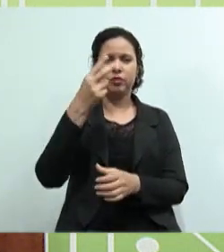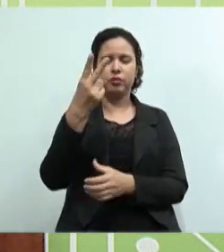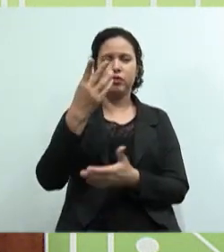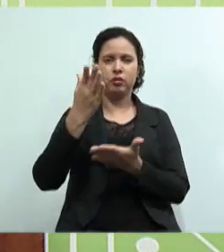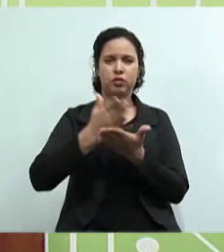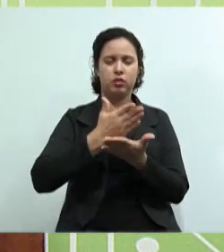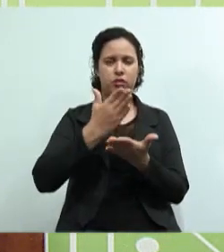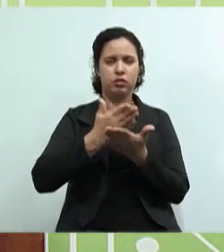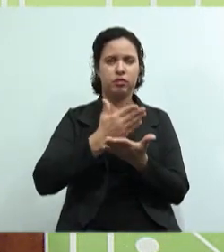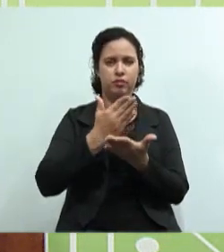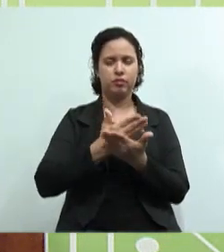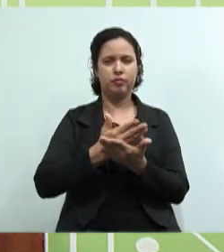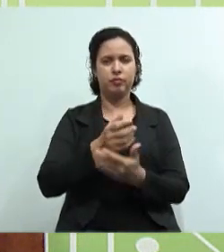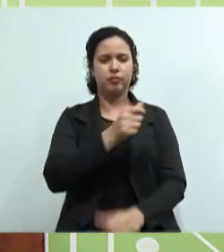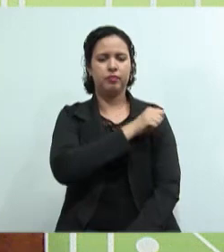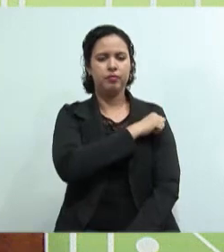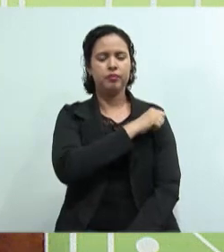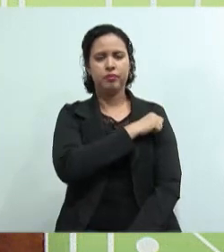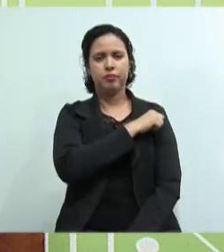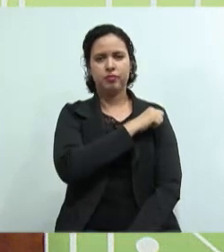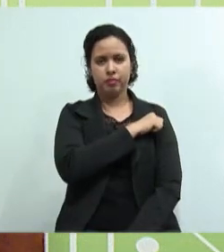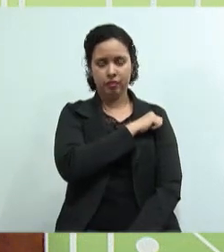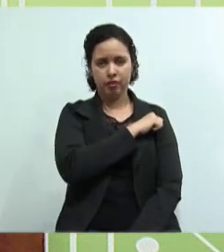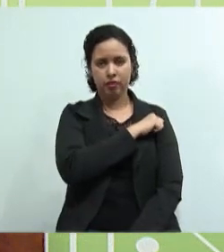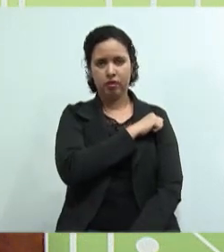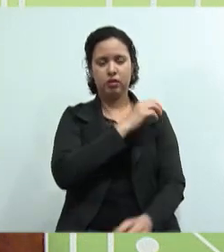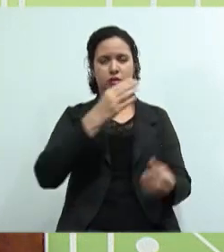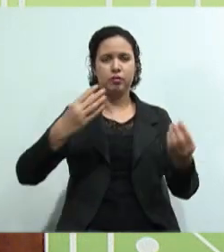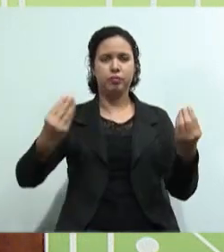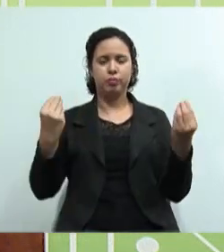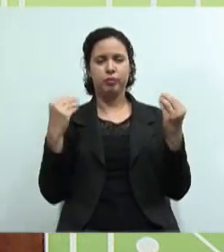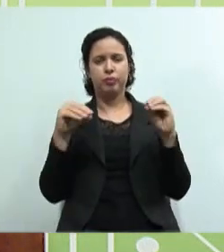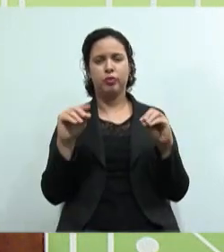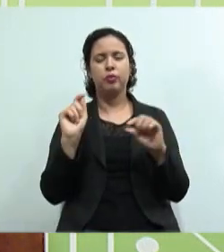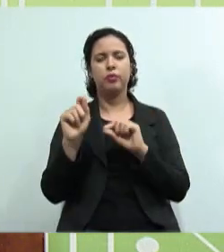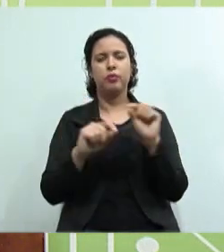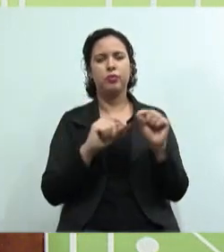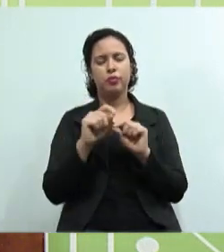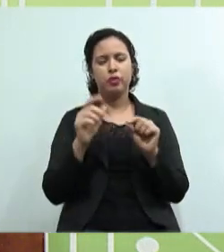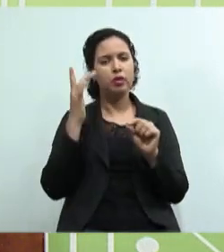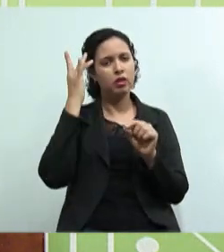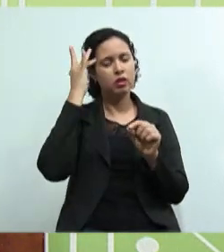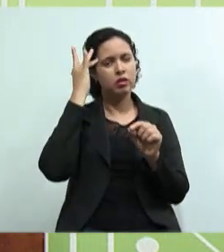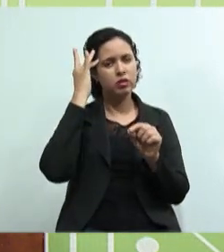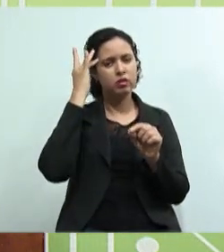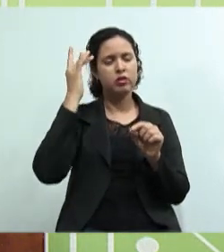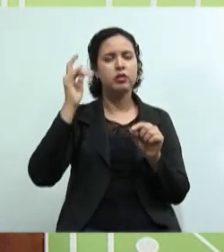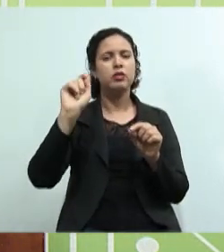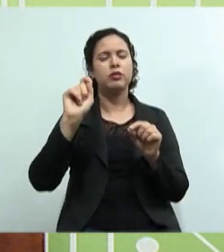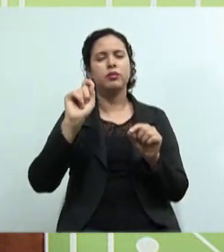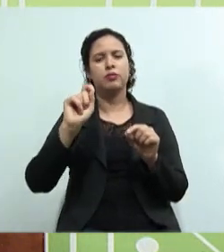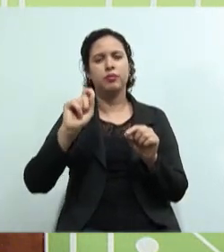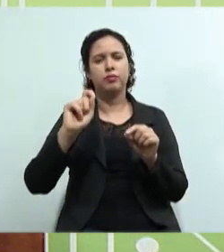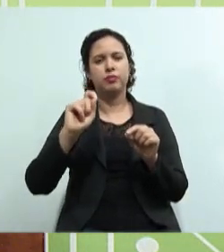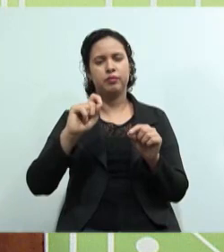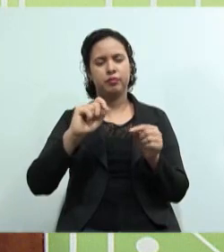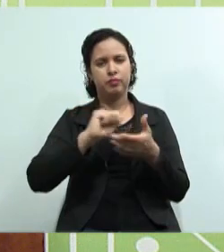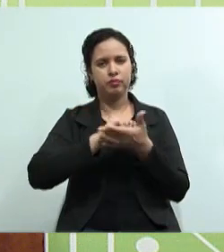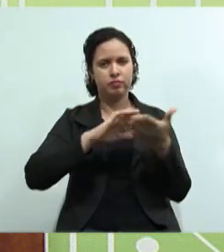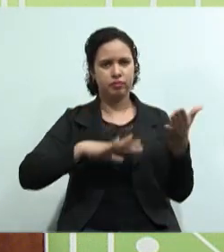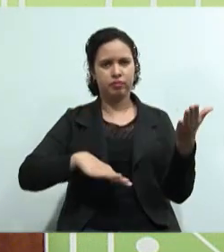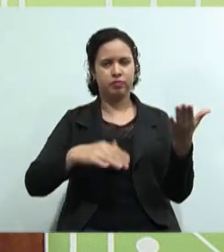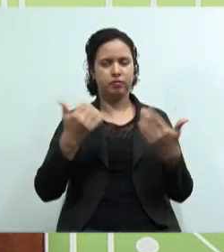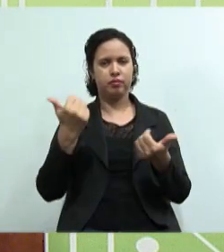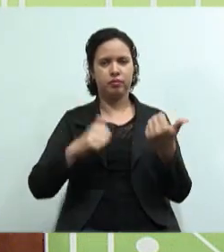alunos que postarem o que acharam da atividade avaliativa que eu passei para vocês da disciplina de contabilidade de